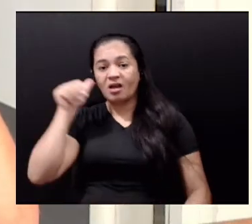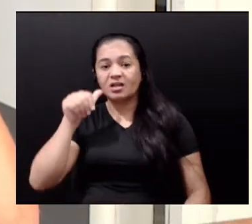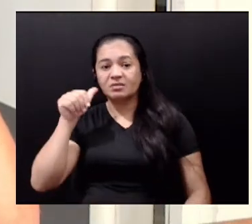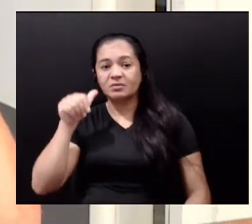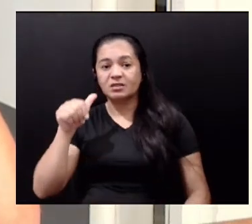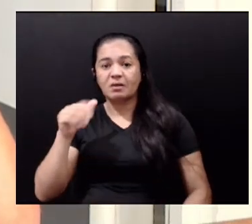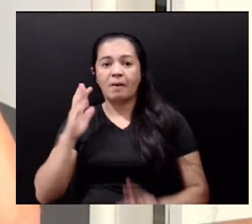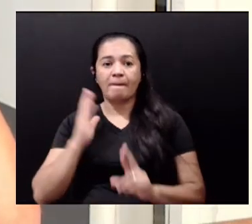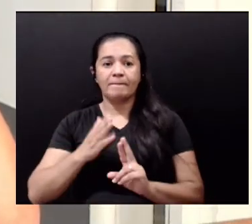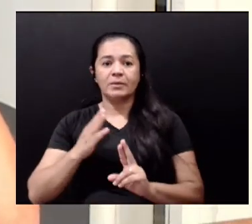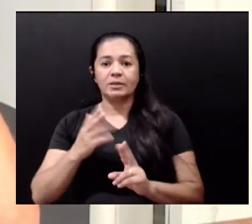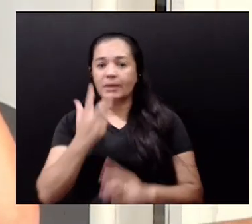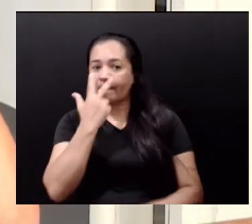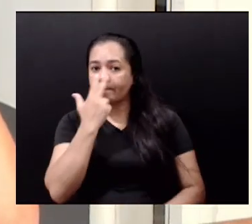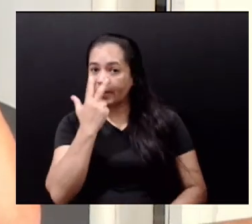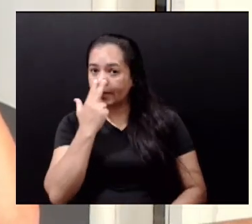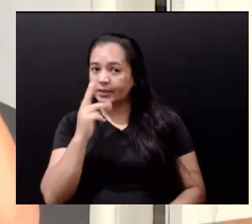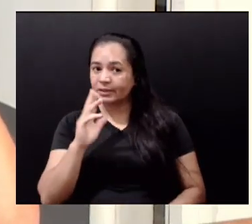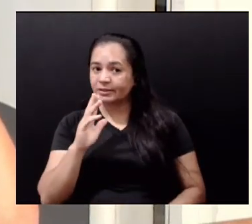usando termos,